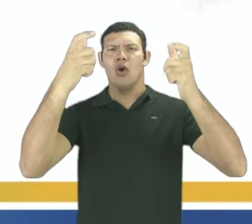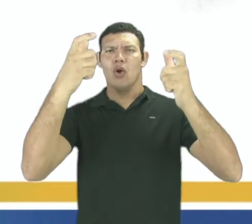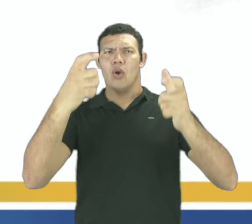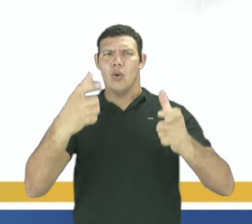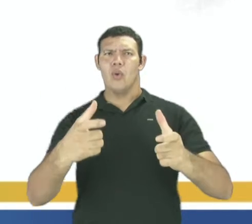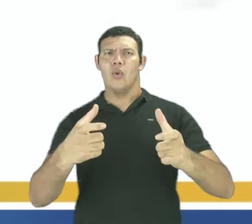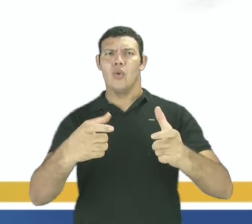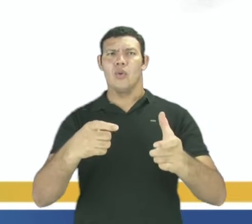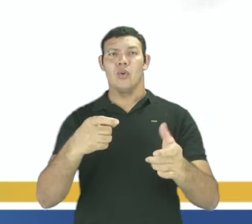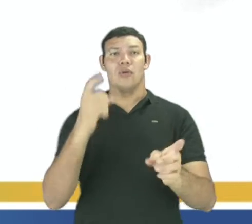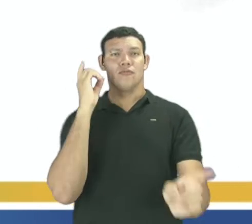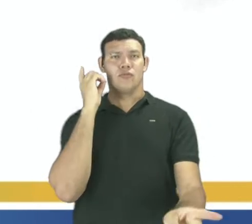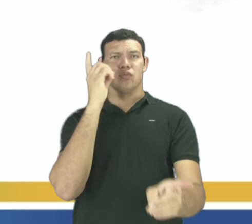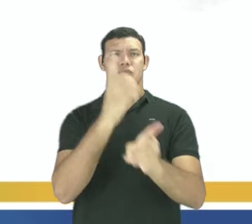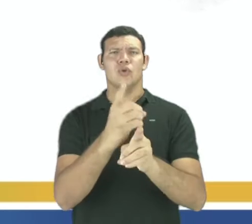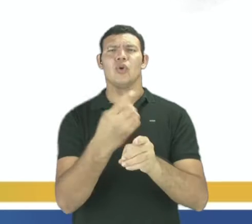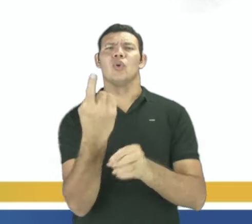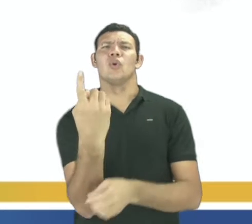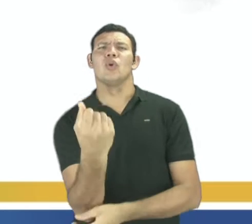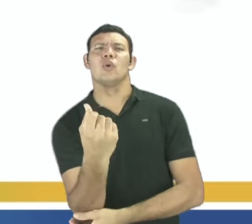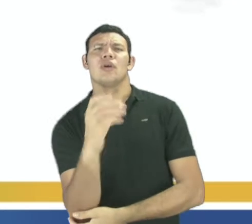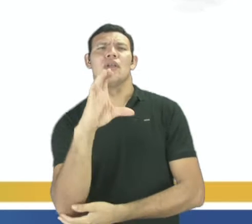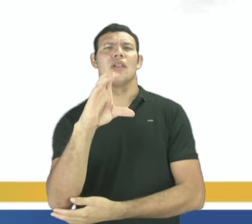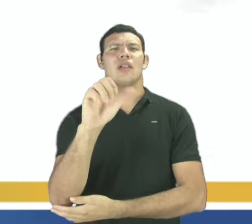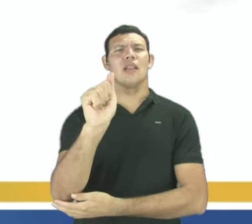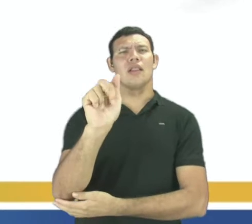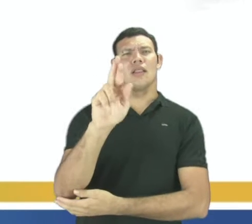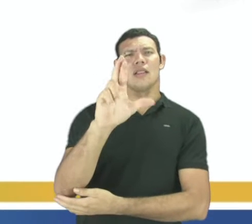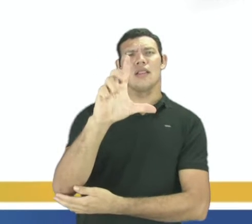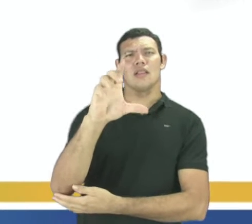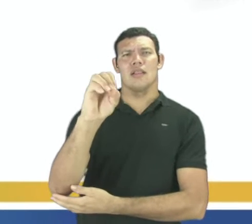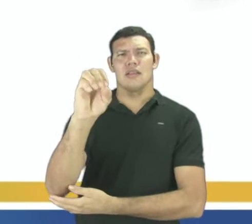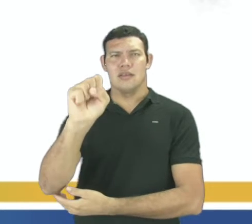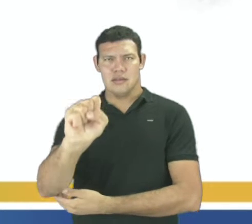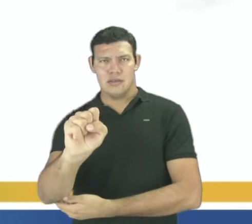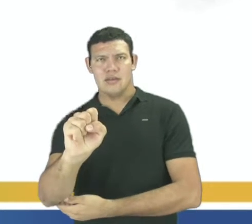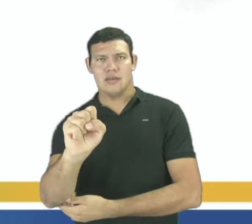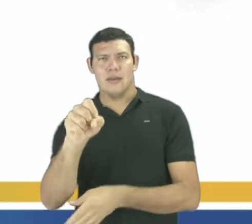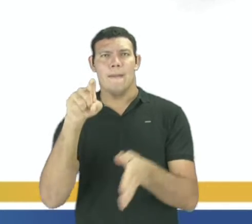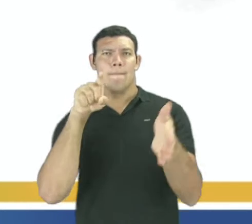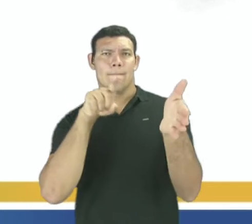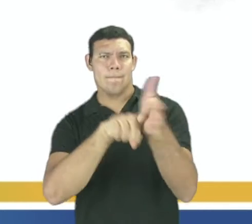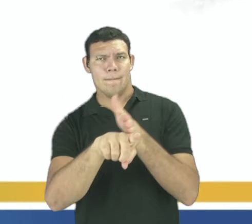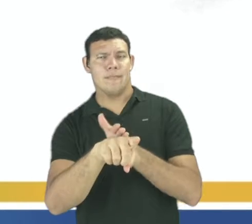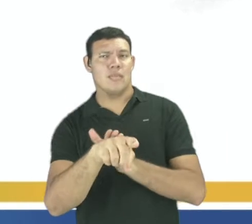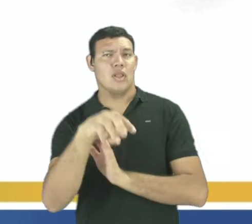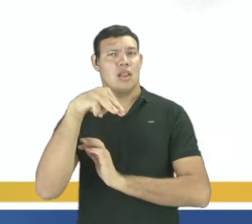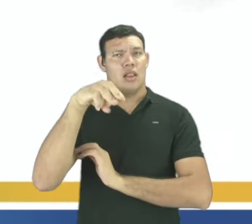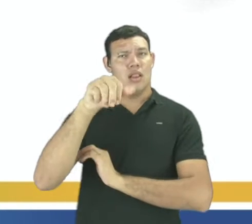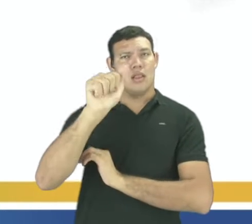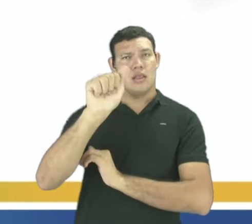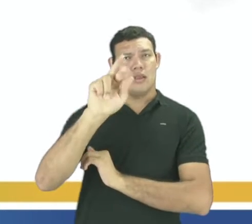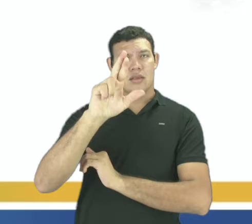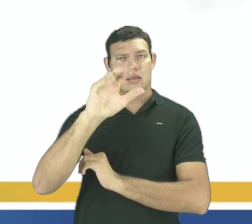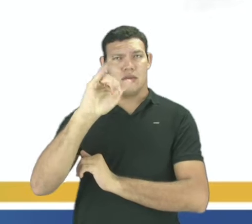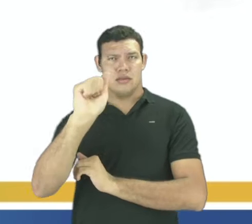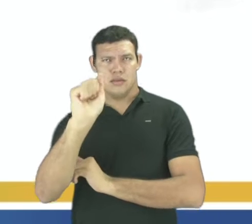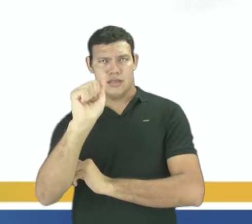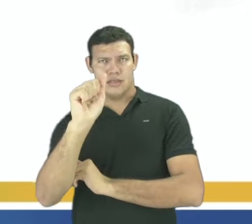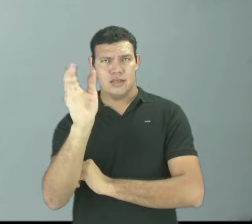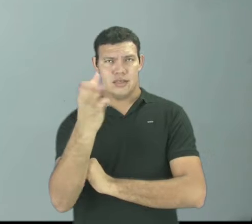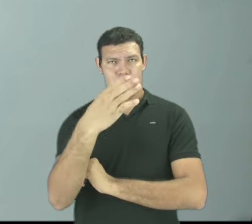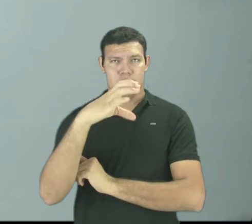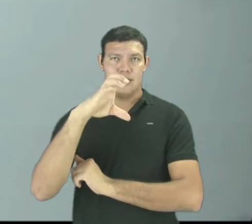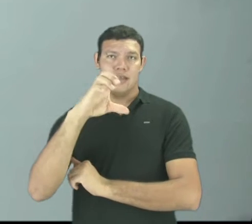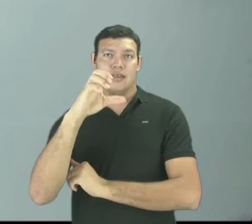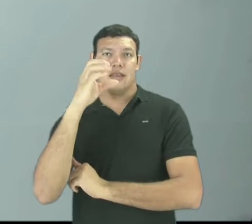Mãe, vocês veem que falta aí boa parte do discurso e que, por falta desse discurso, a comunicação